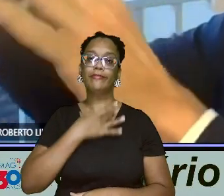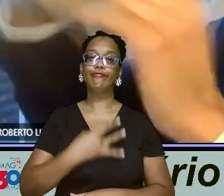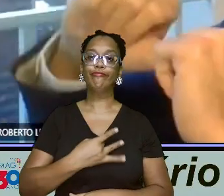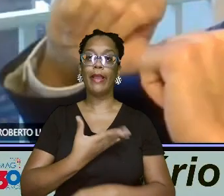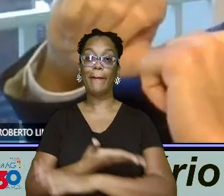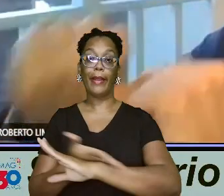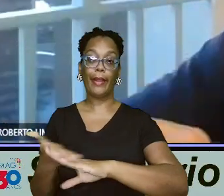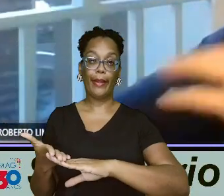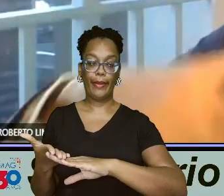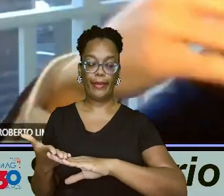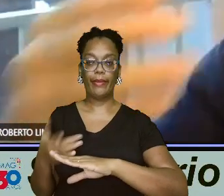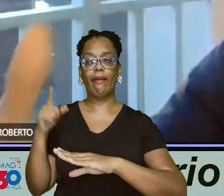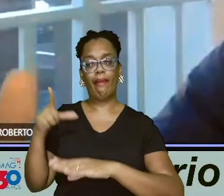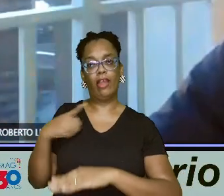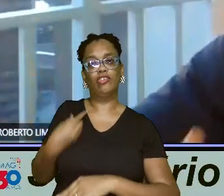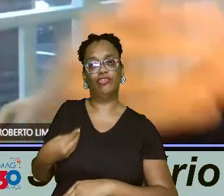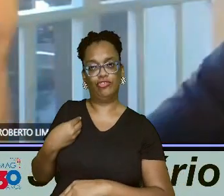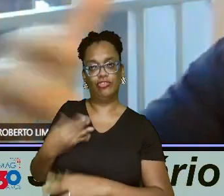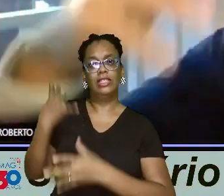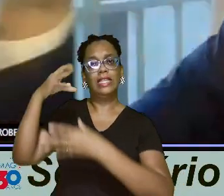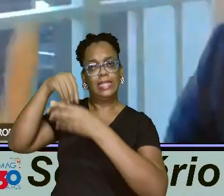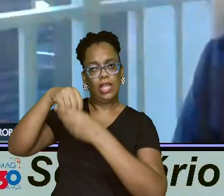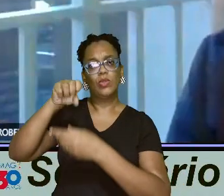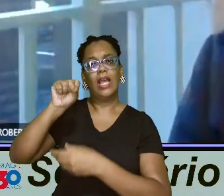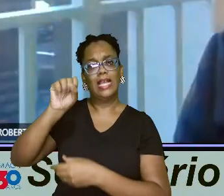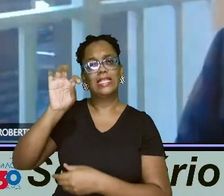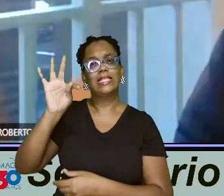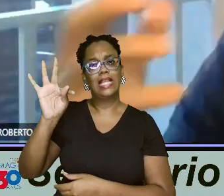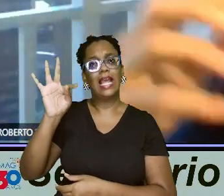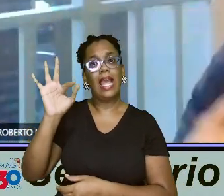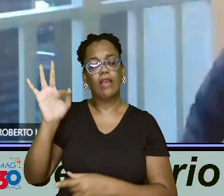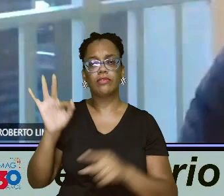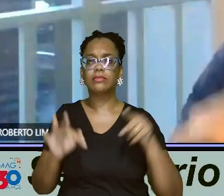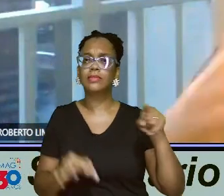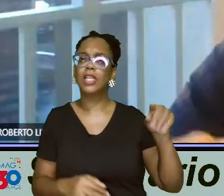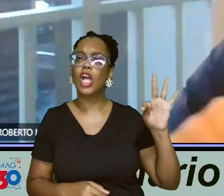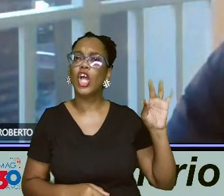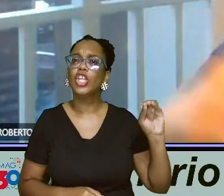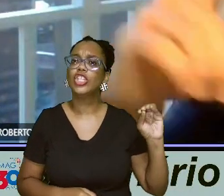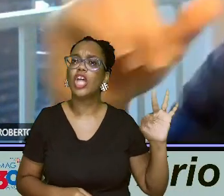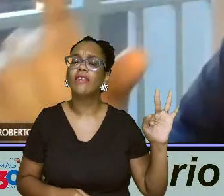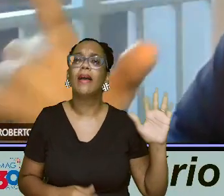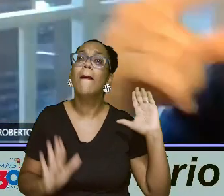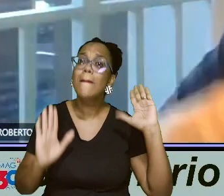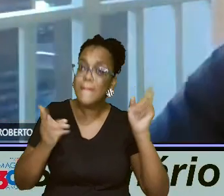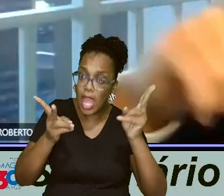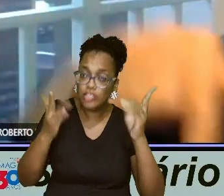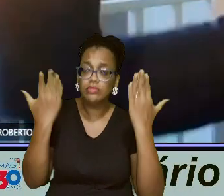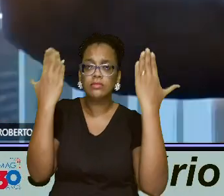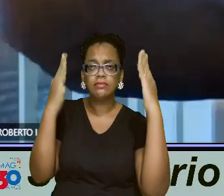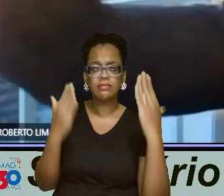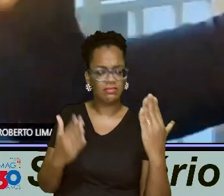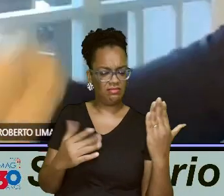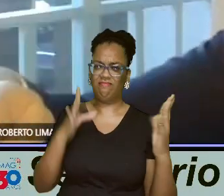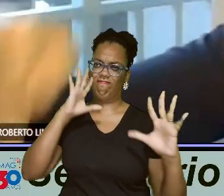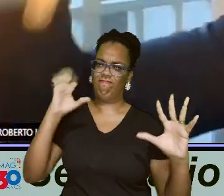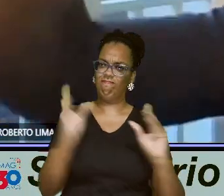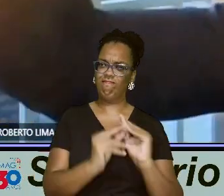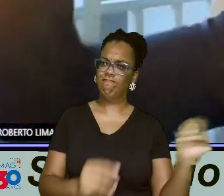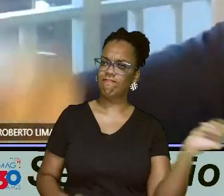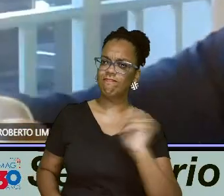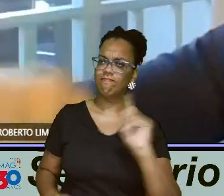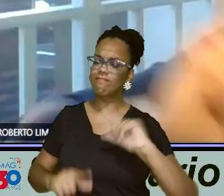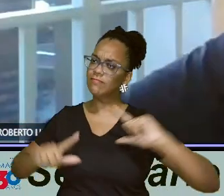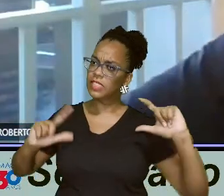lá no STF. E o ministro Toffoli, usando os mesmos dados, chegou à conclusão de que não, de que o gargalo seria